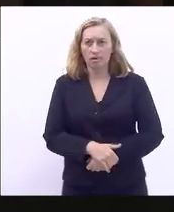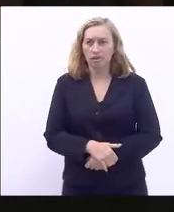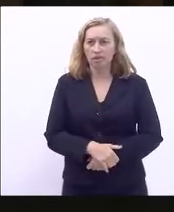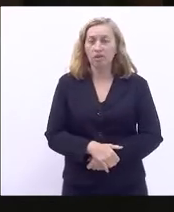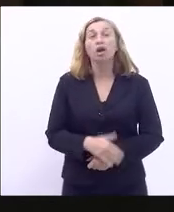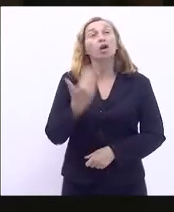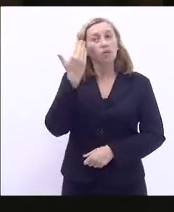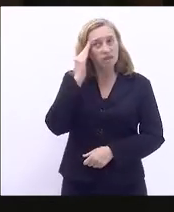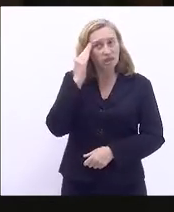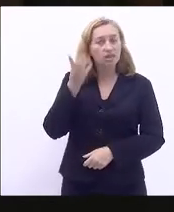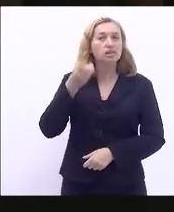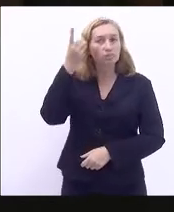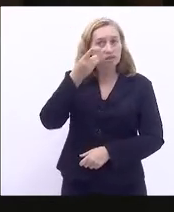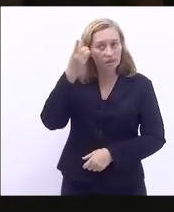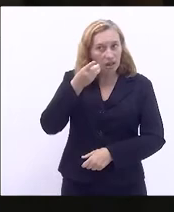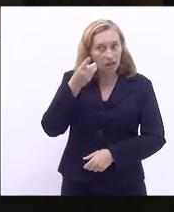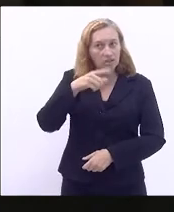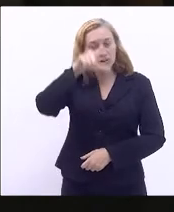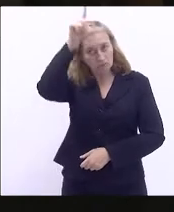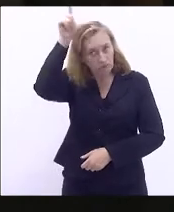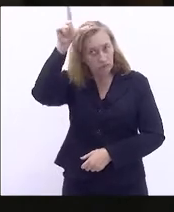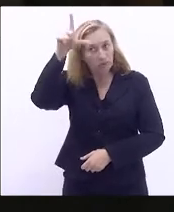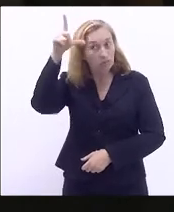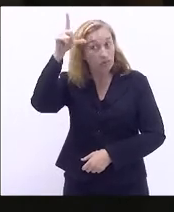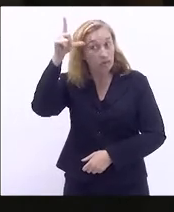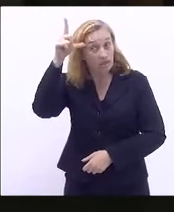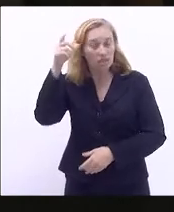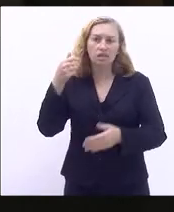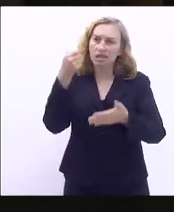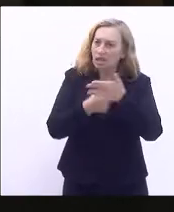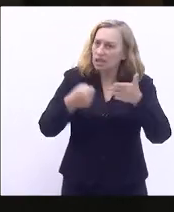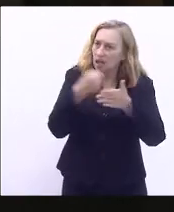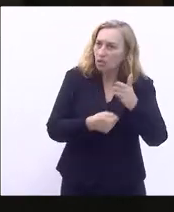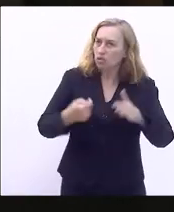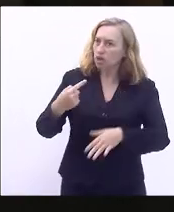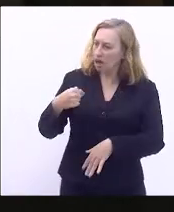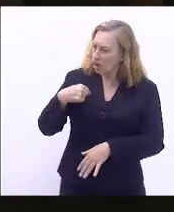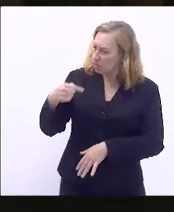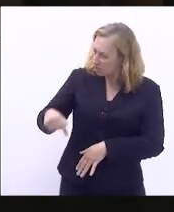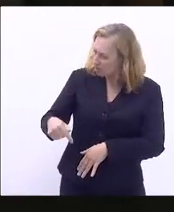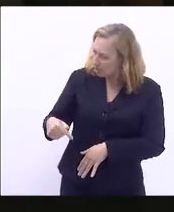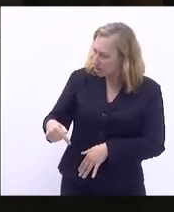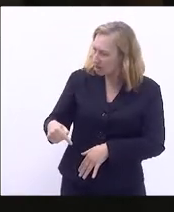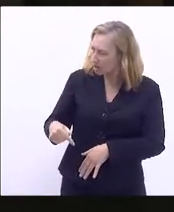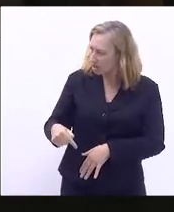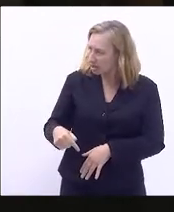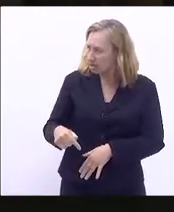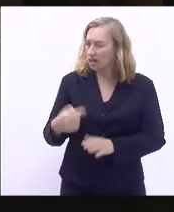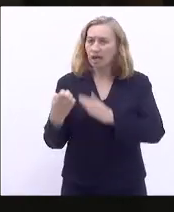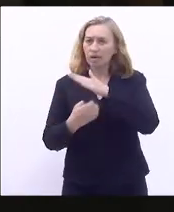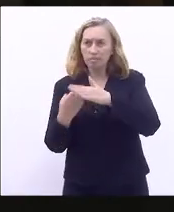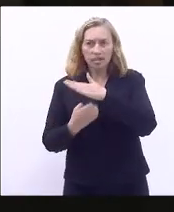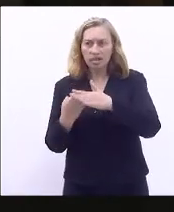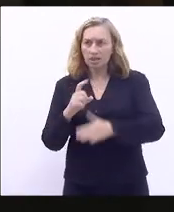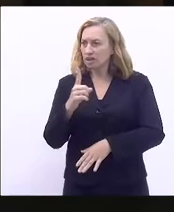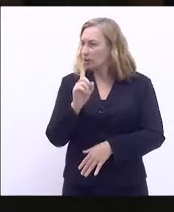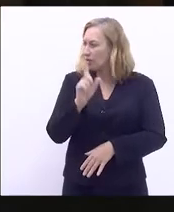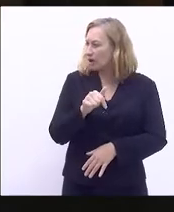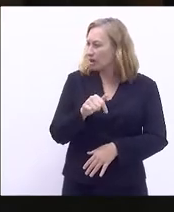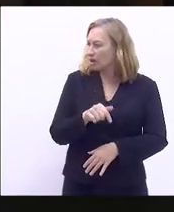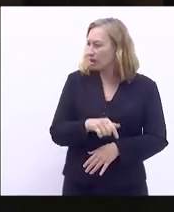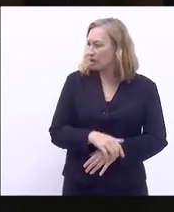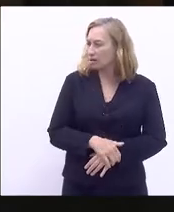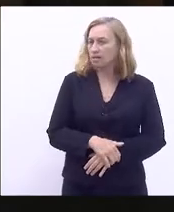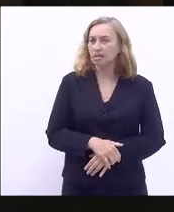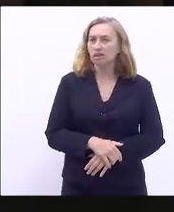Eu entendo, deputada Lucinha, da vossa luta. Eu participei aqui. A empresa já não é mais